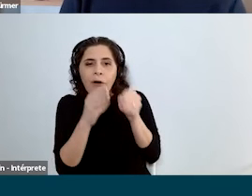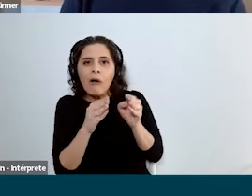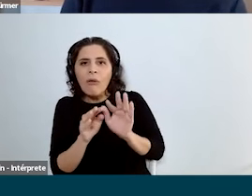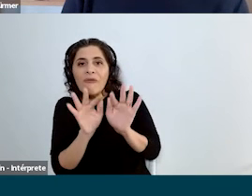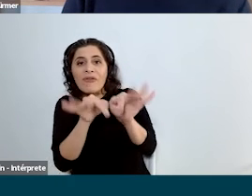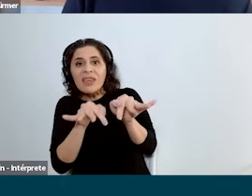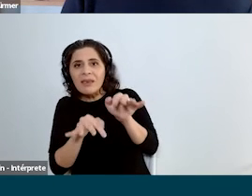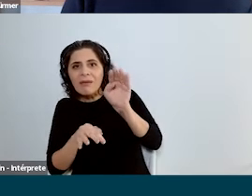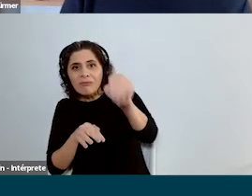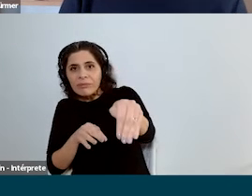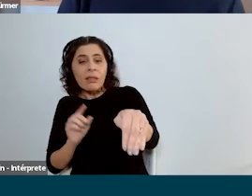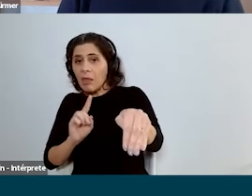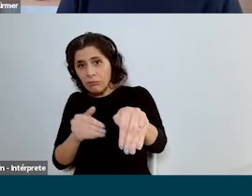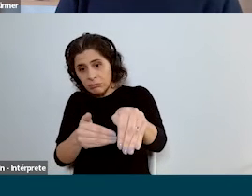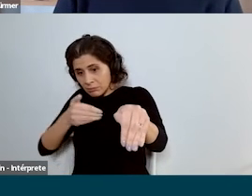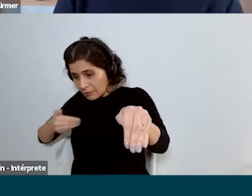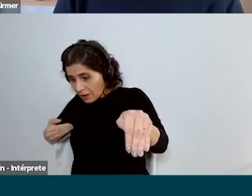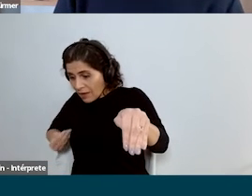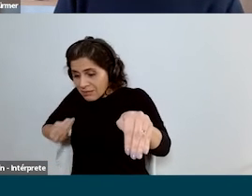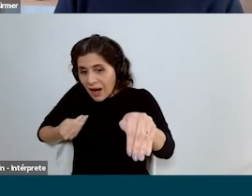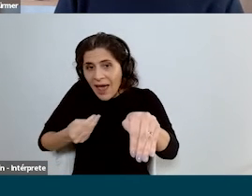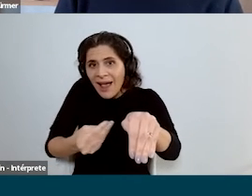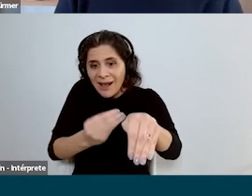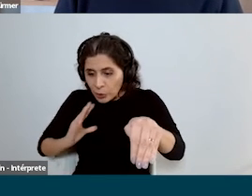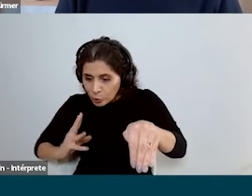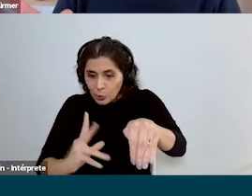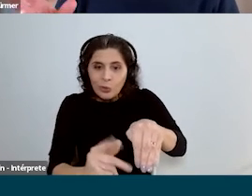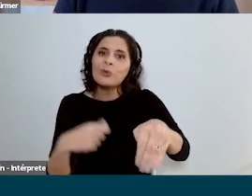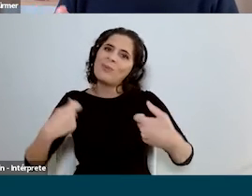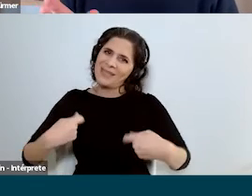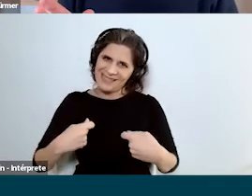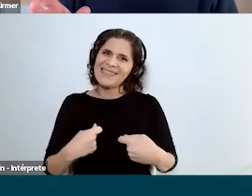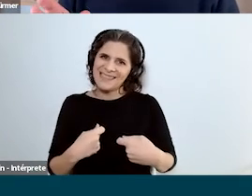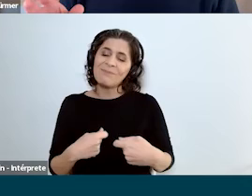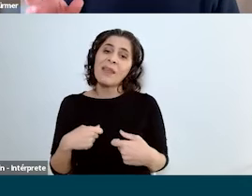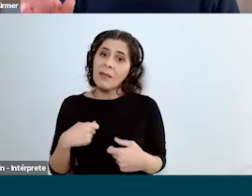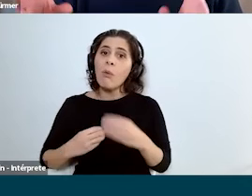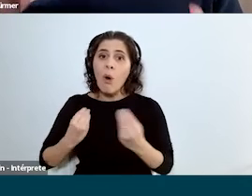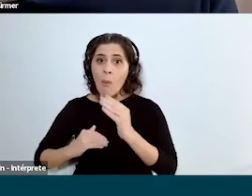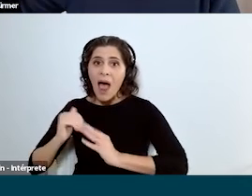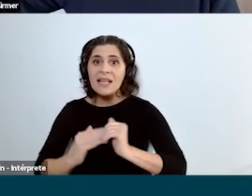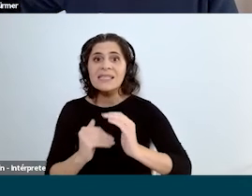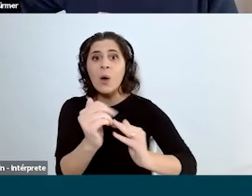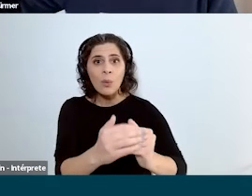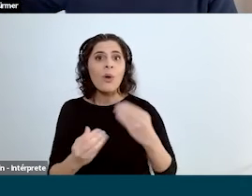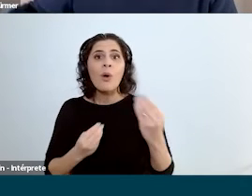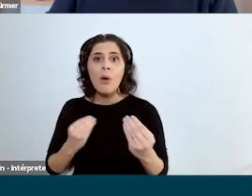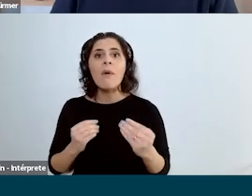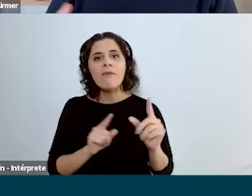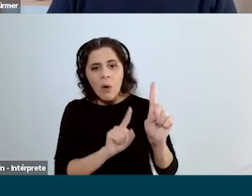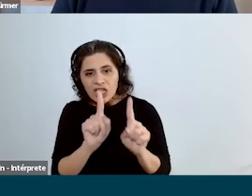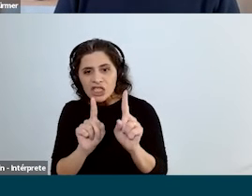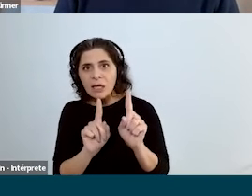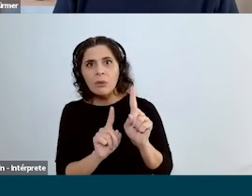gente não pode fazer isso, a gente tem que olhar muito para o resultado do que a gente está fazendo e ter clareza sobre o que eu espero que essa ação